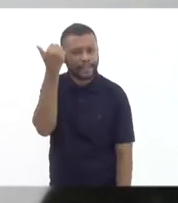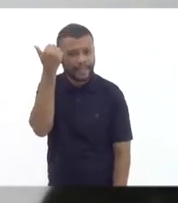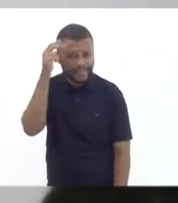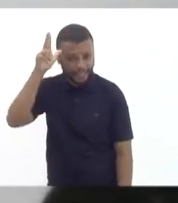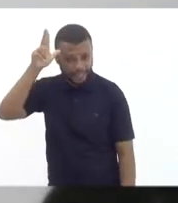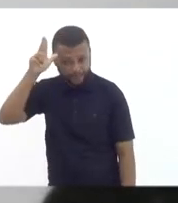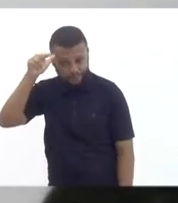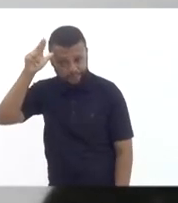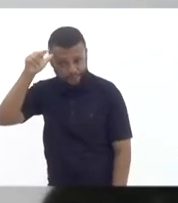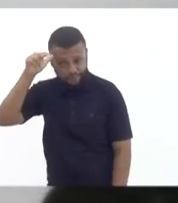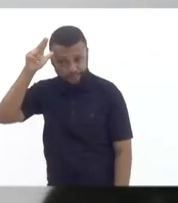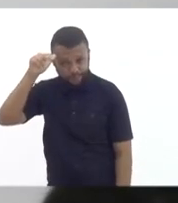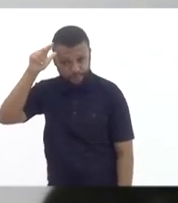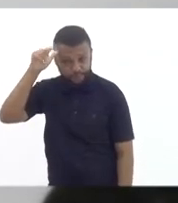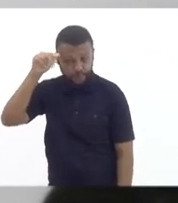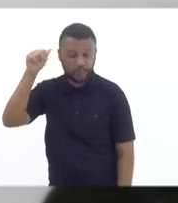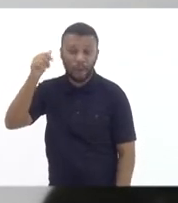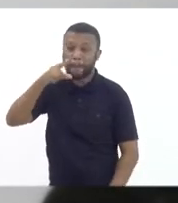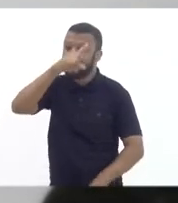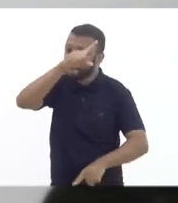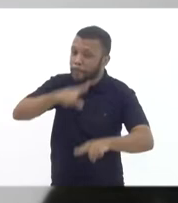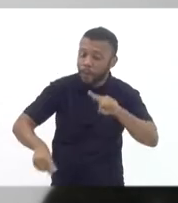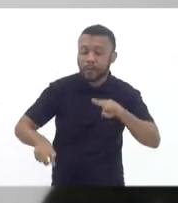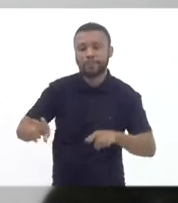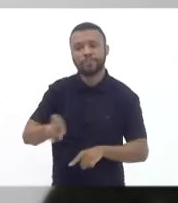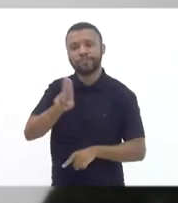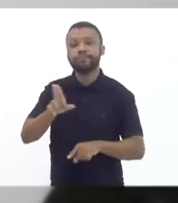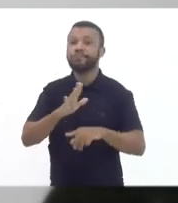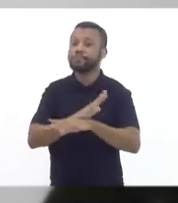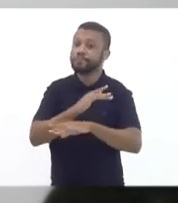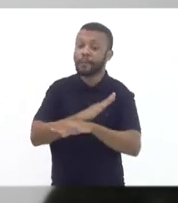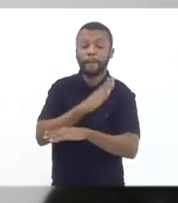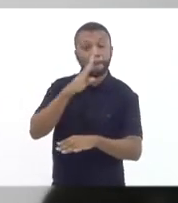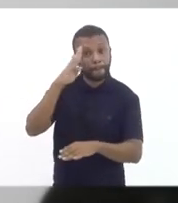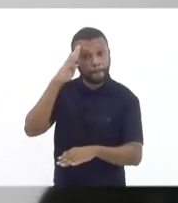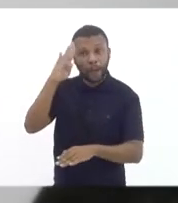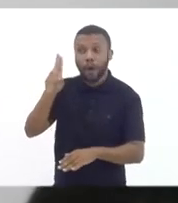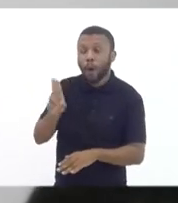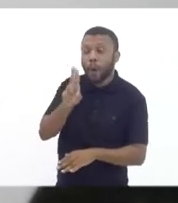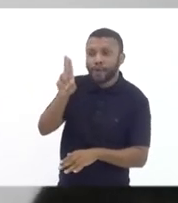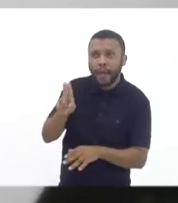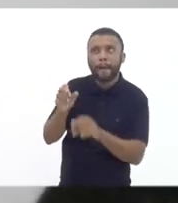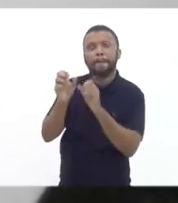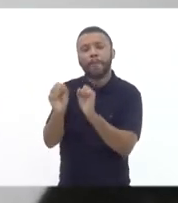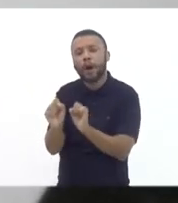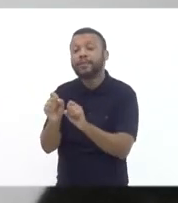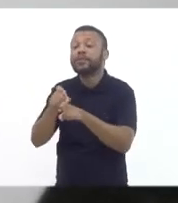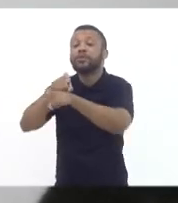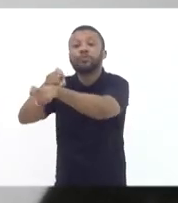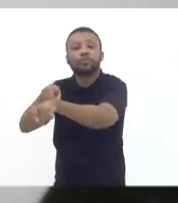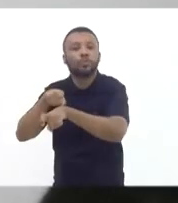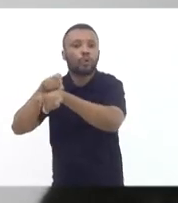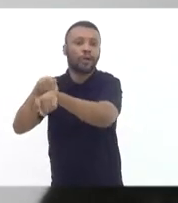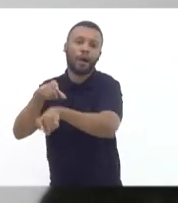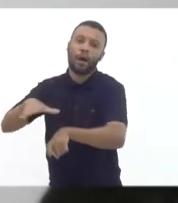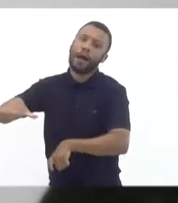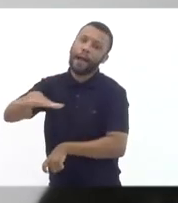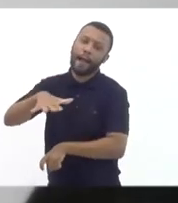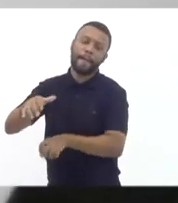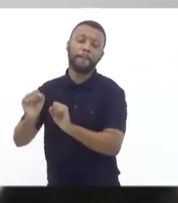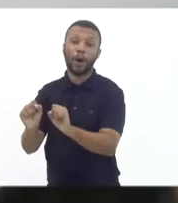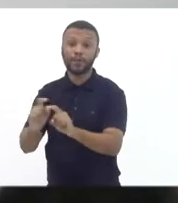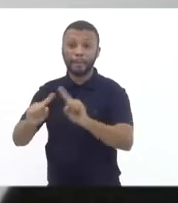urbana, proíba, e regulamente o uso na área rural, talvez, né? Mas isso é muito importante. Esses animais